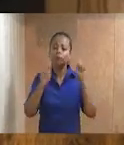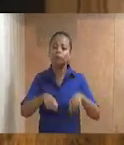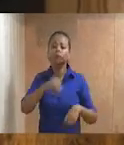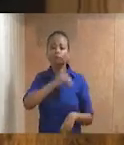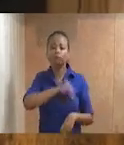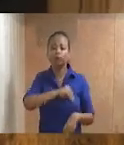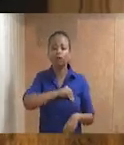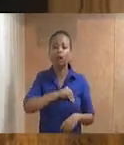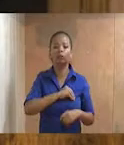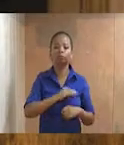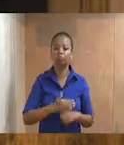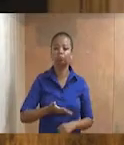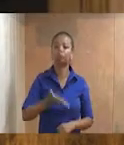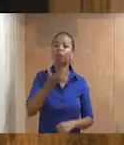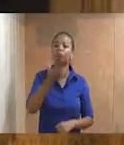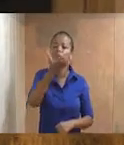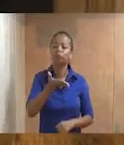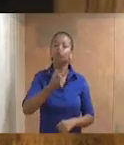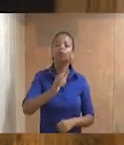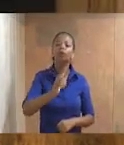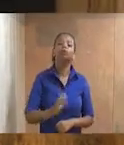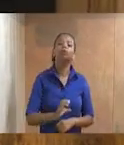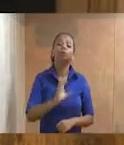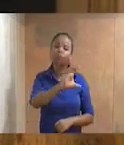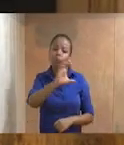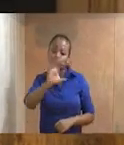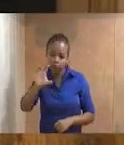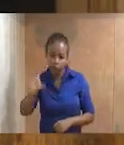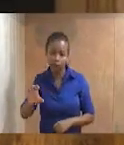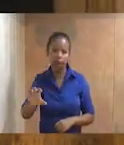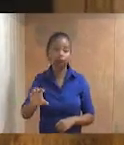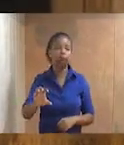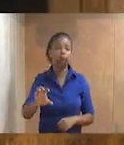salário do nosso estado, se não for do país.